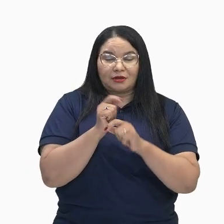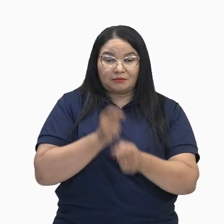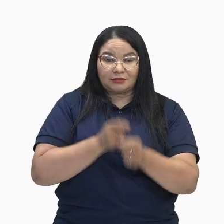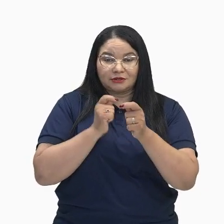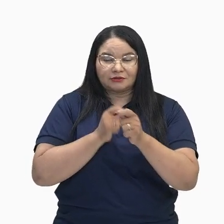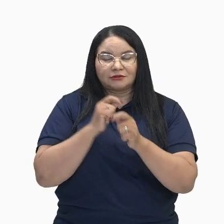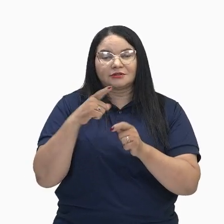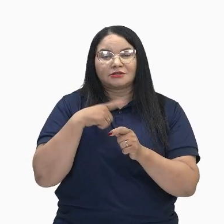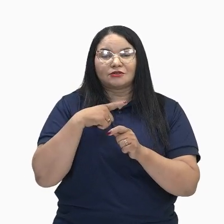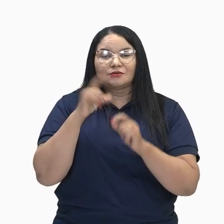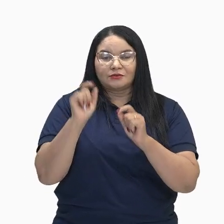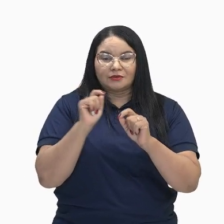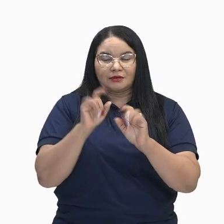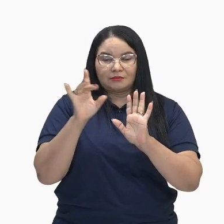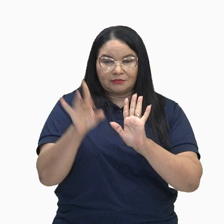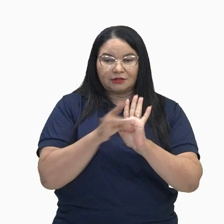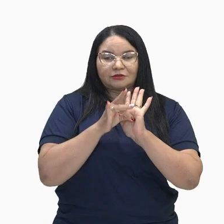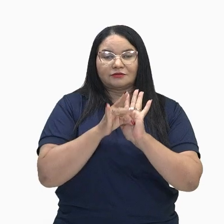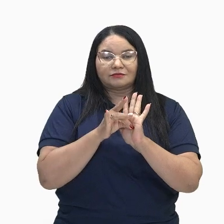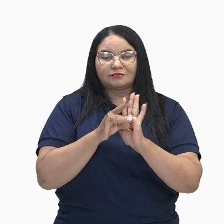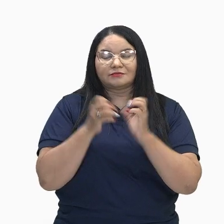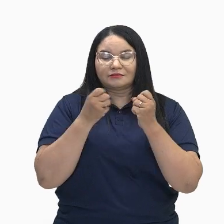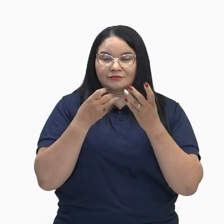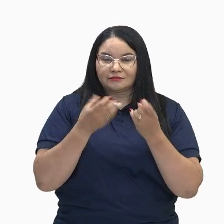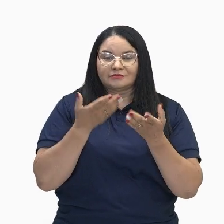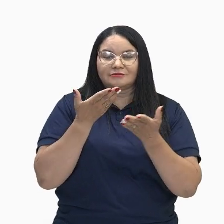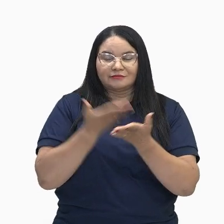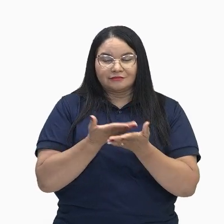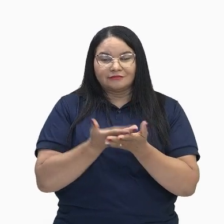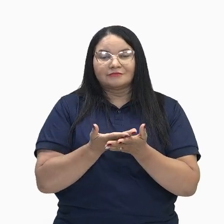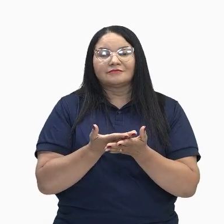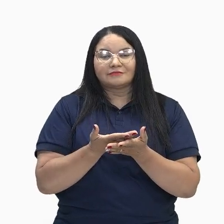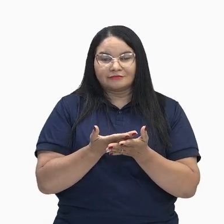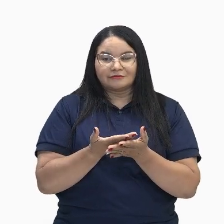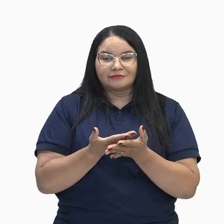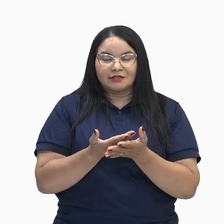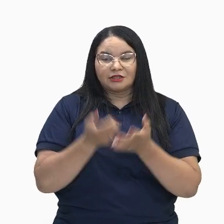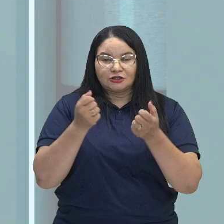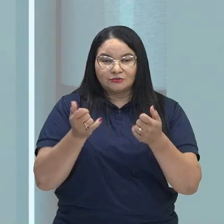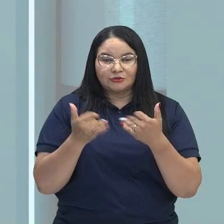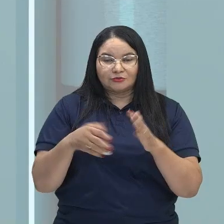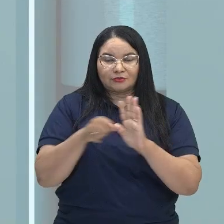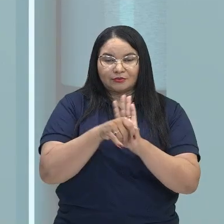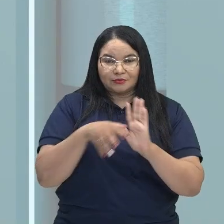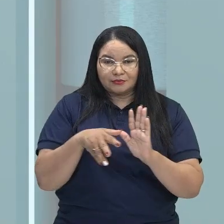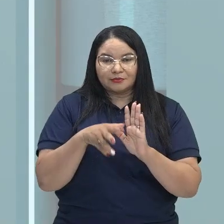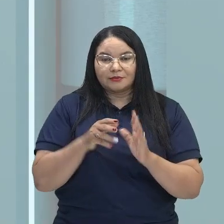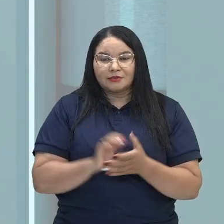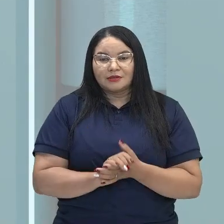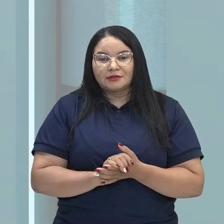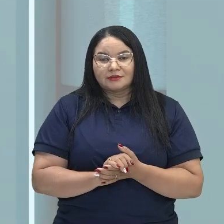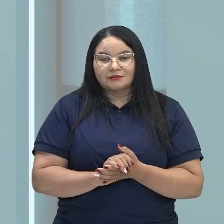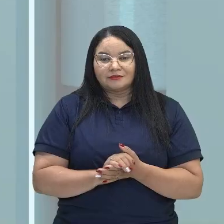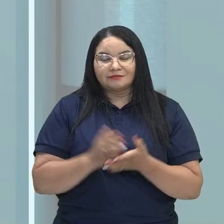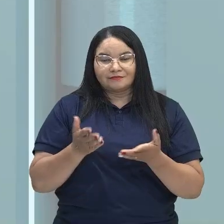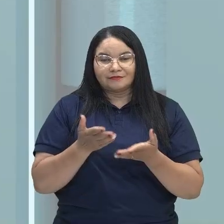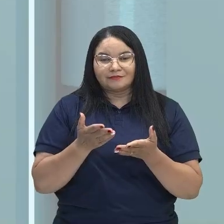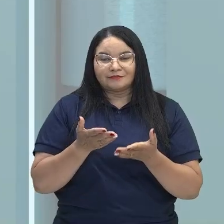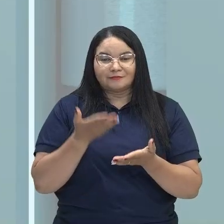personificação. Muito bem, então essa foi a nossa aula sobre, né, as figuras de pensamento.